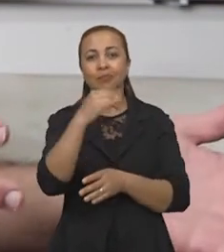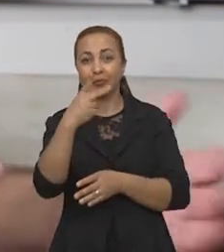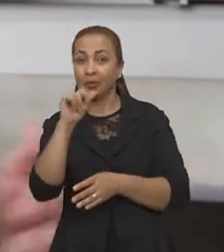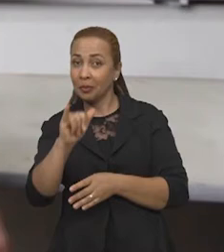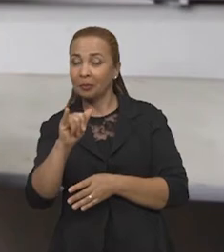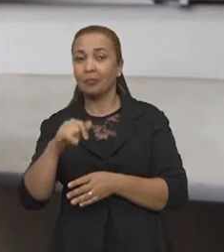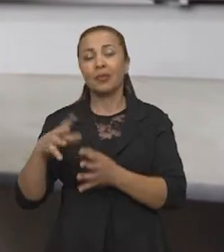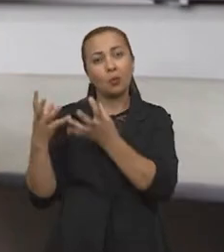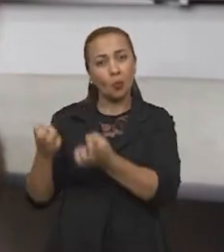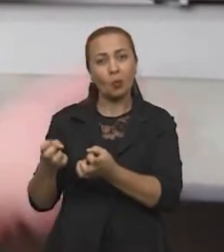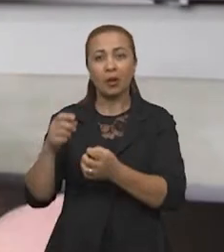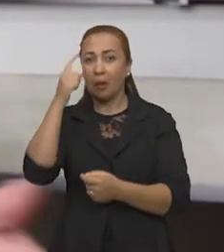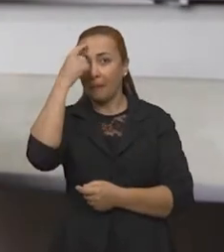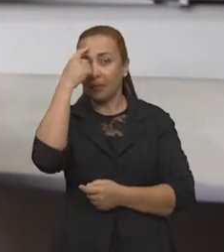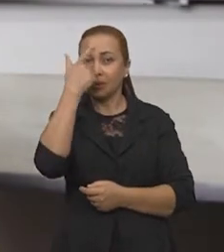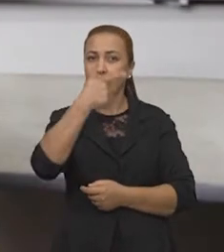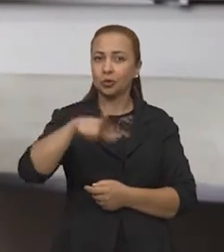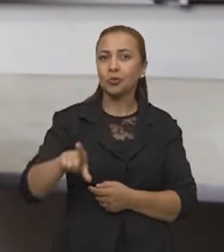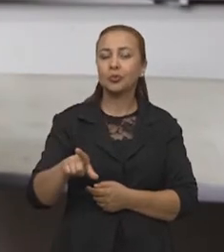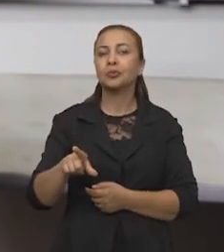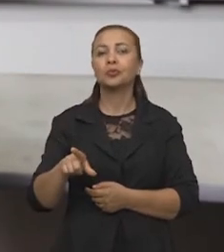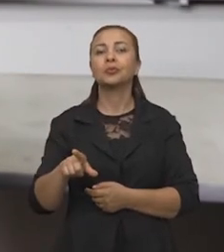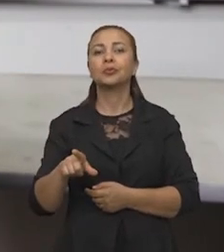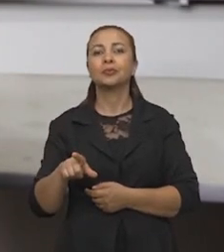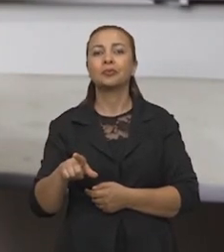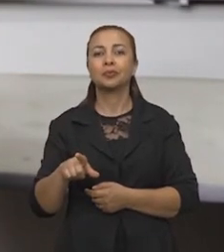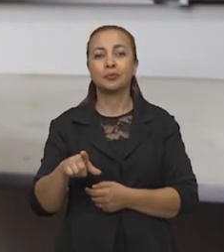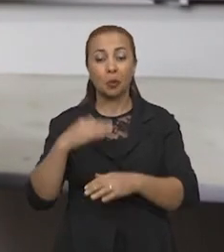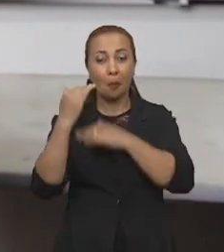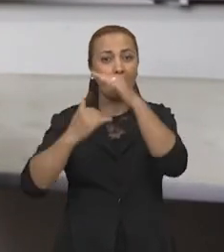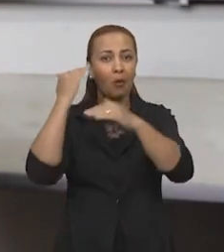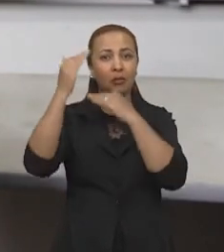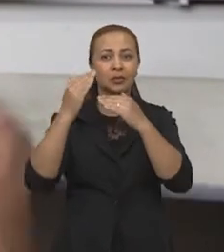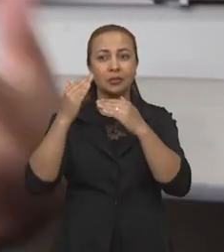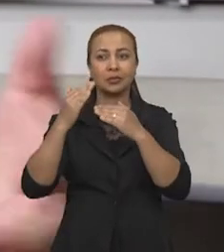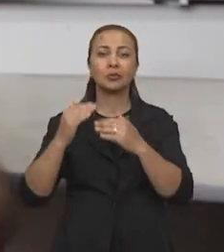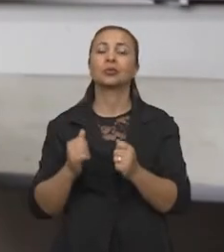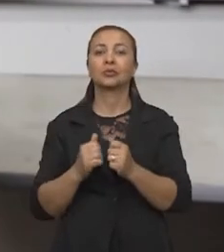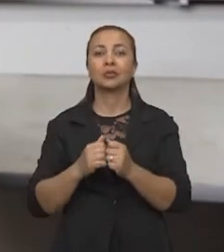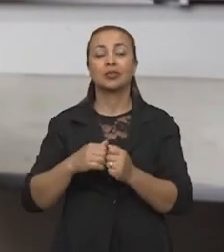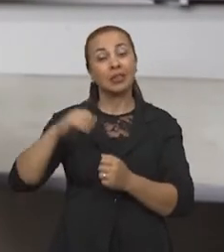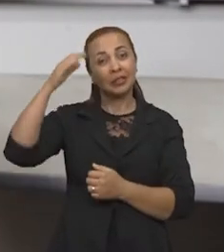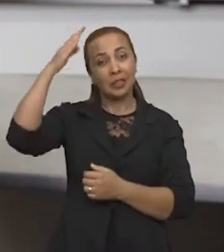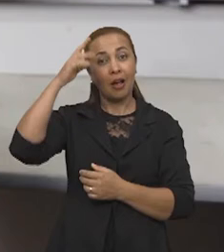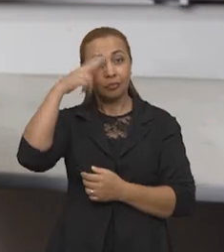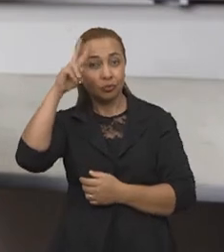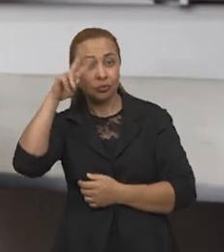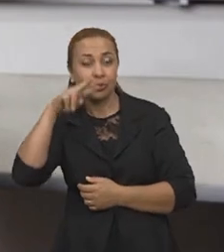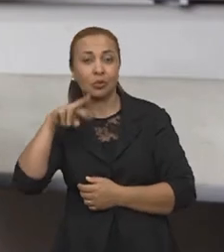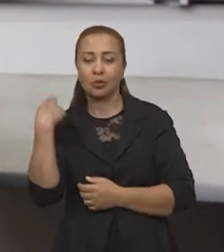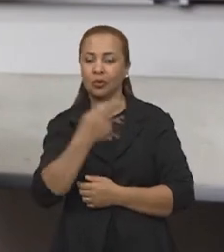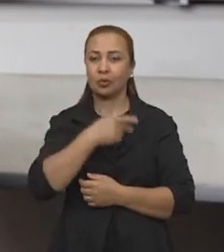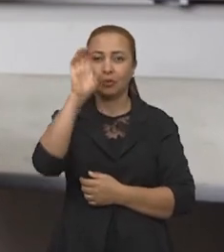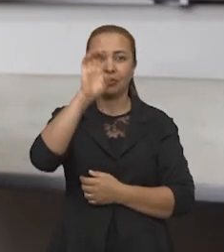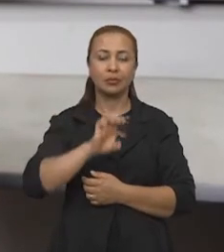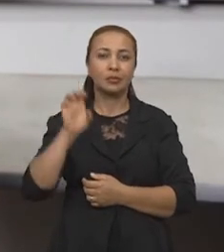no sertão. Então isso vai fazer com que a gente repense, viu, o processo de ocupação pré-histórica de nossa